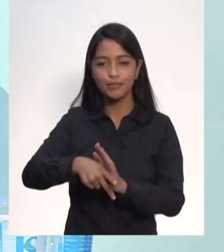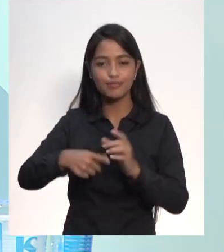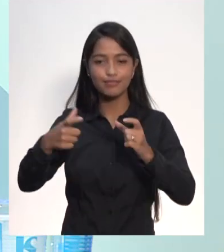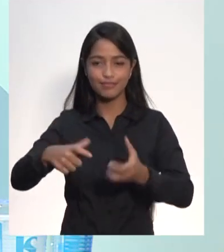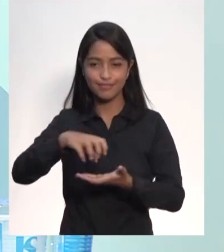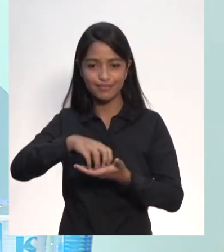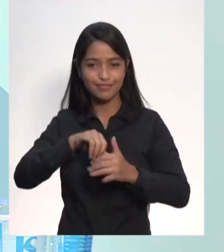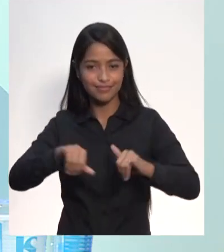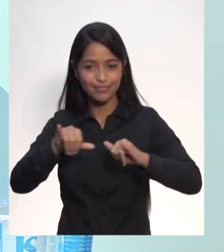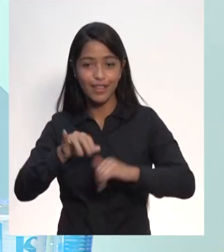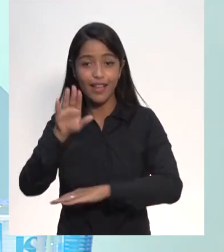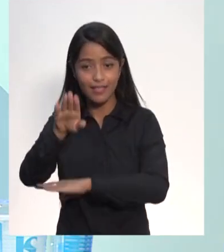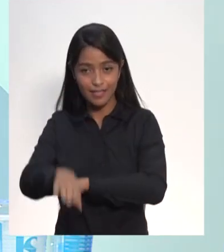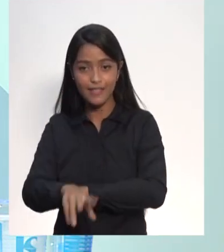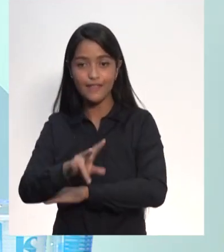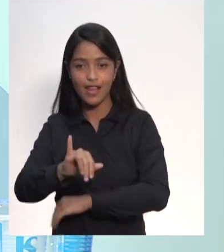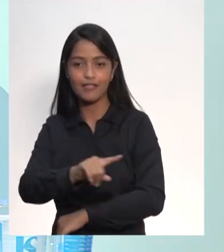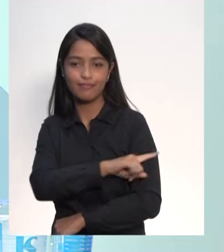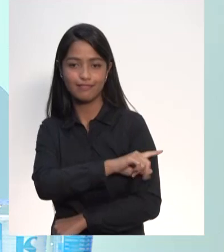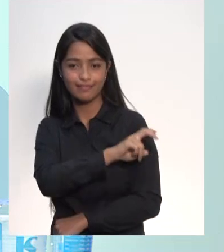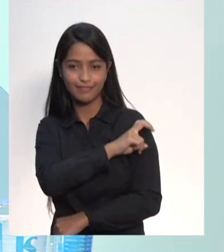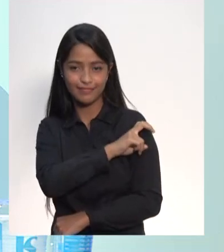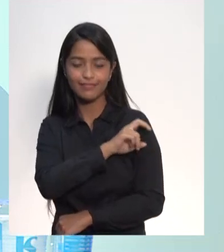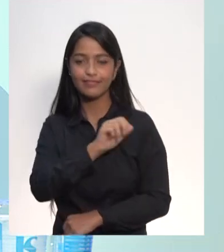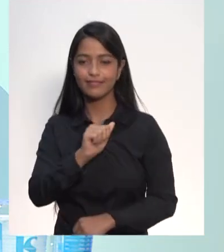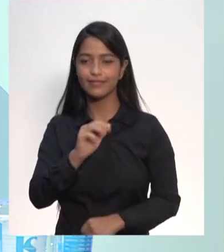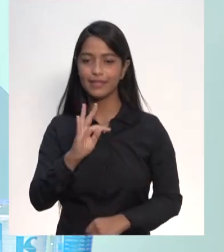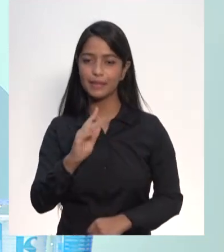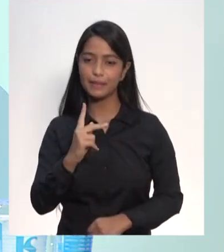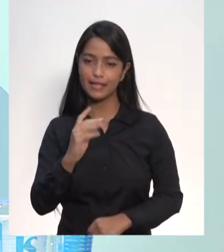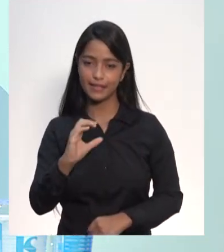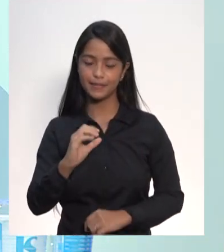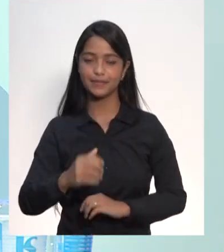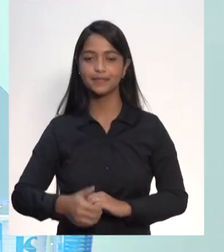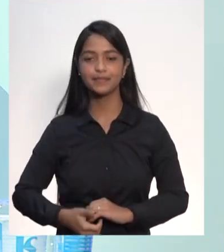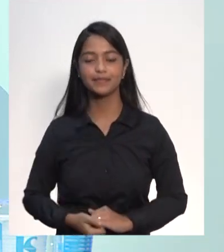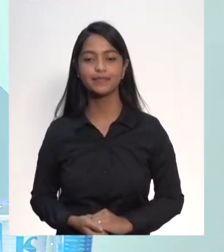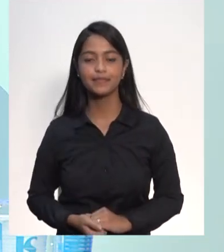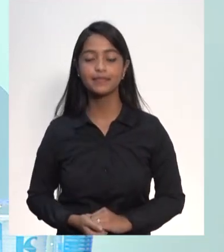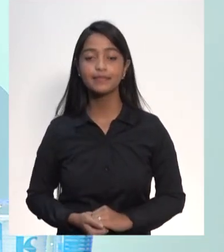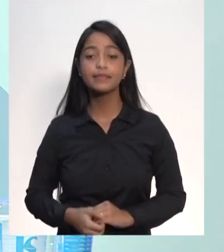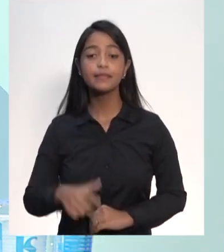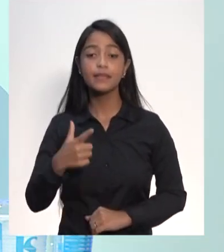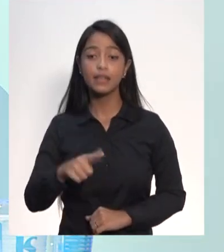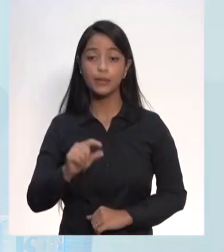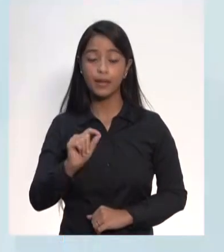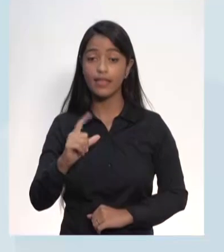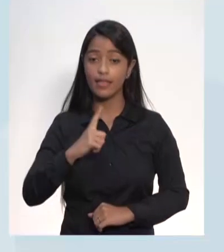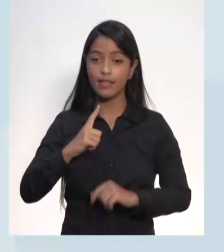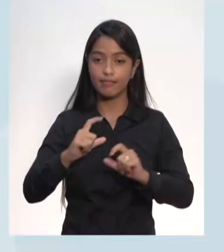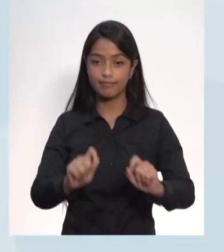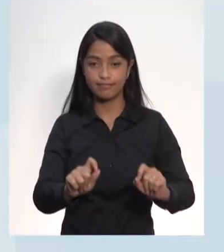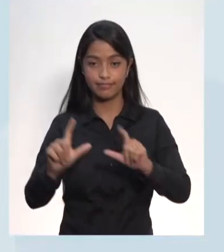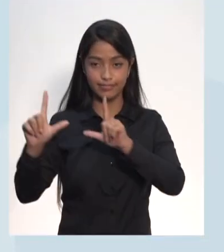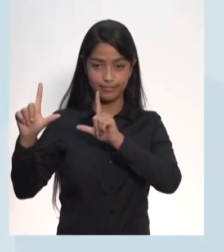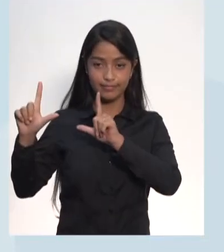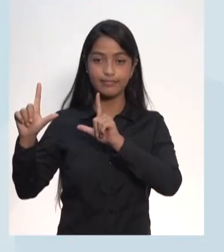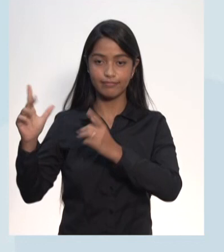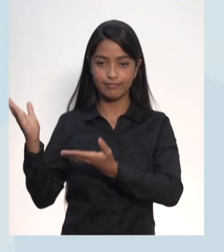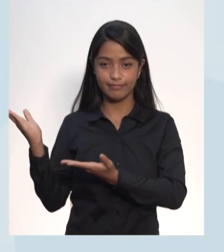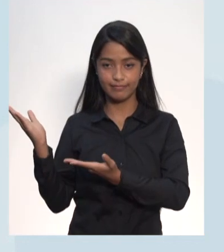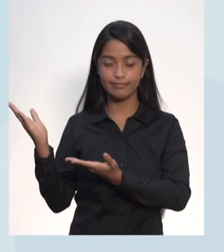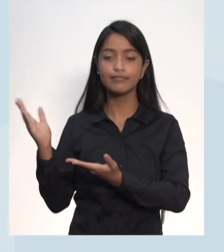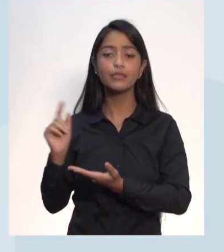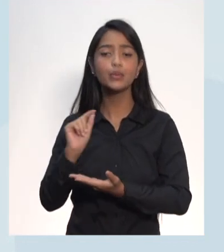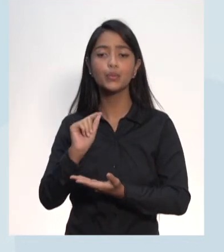no período da tarde. E nós destacamos aí também na tela